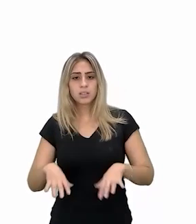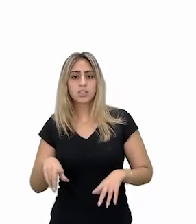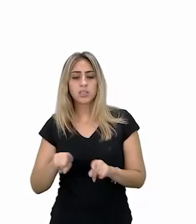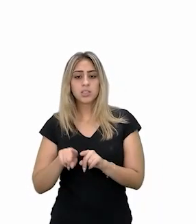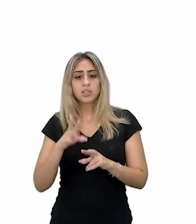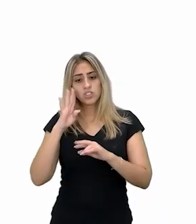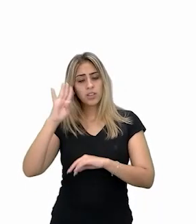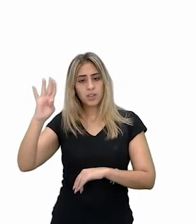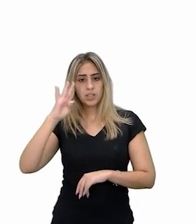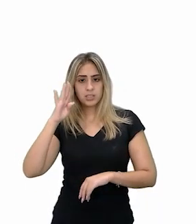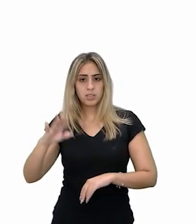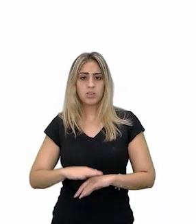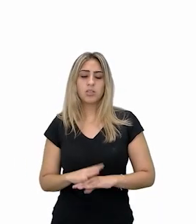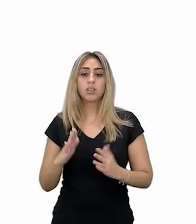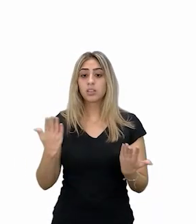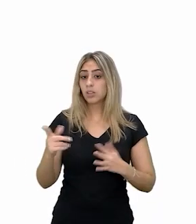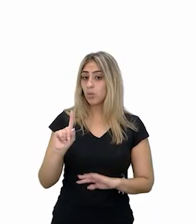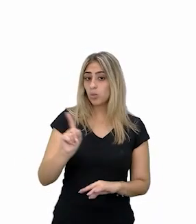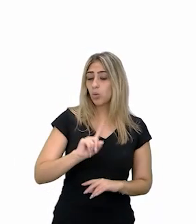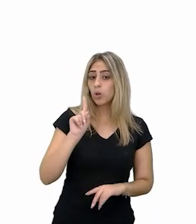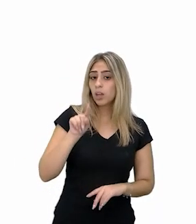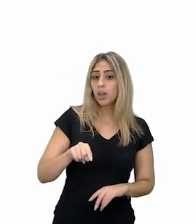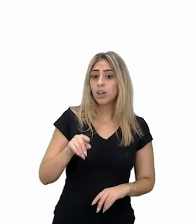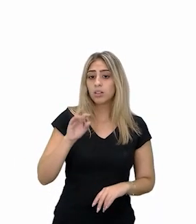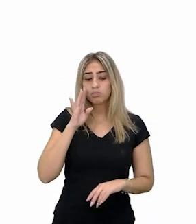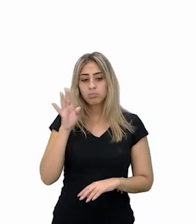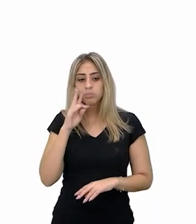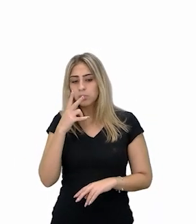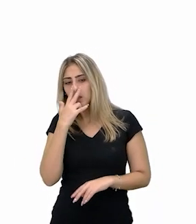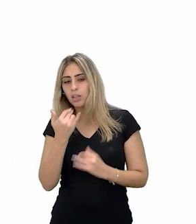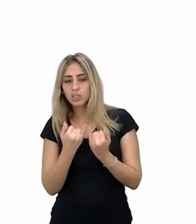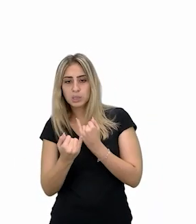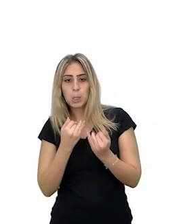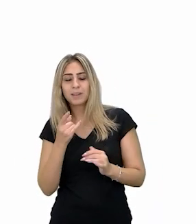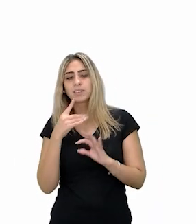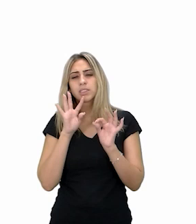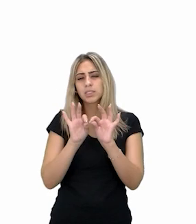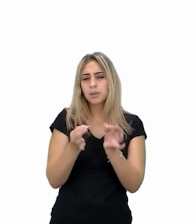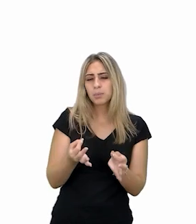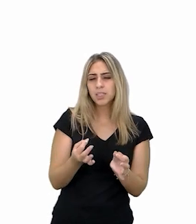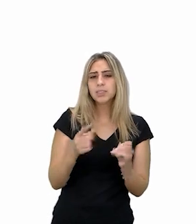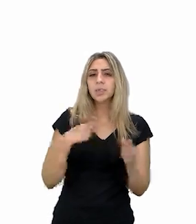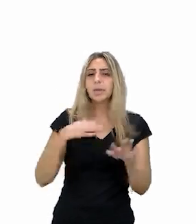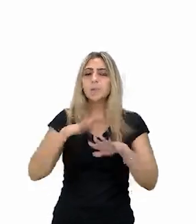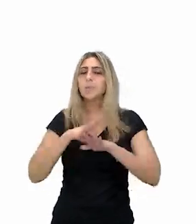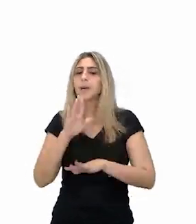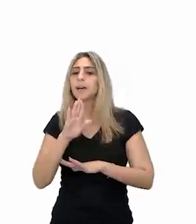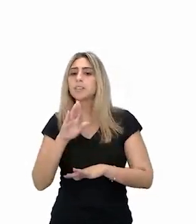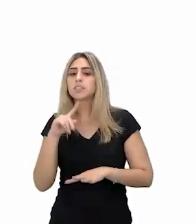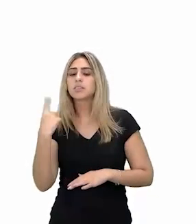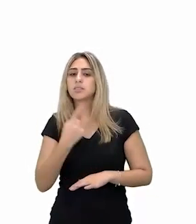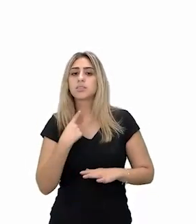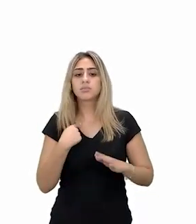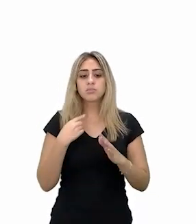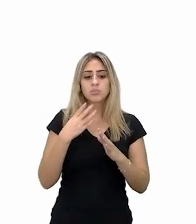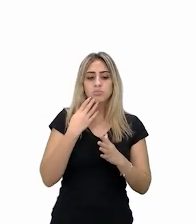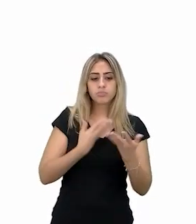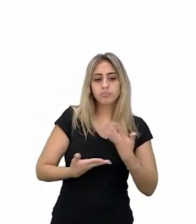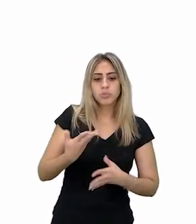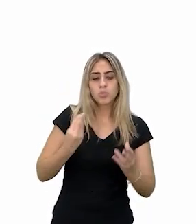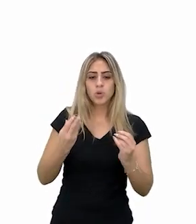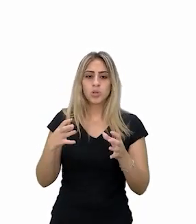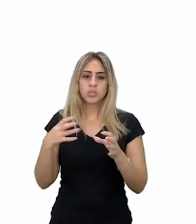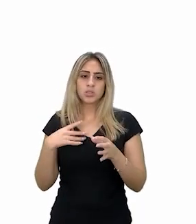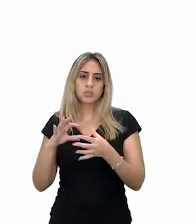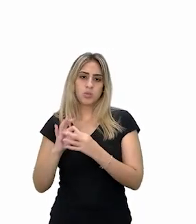de reflexão. Então, pode parecer até simples a questão, mas ela abarca muitos conteúdos, né?